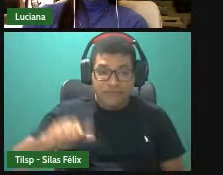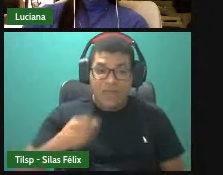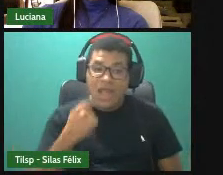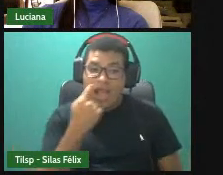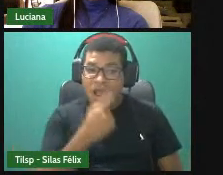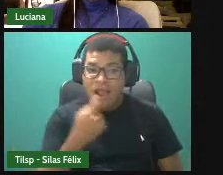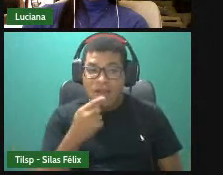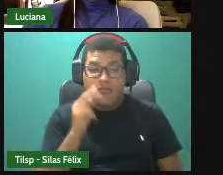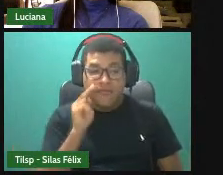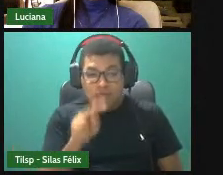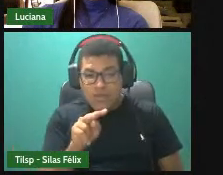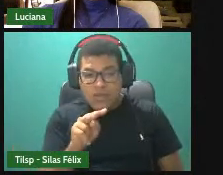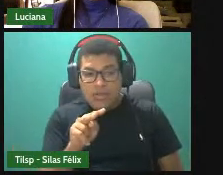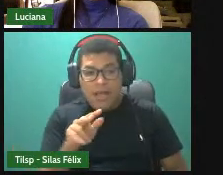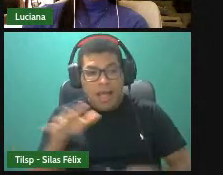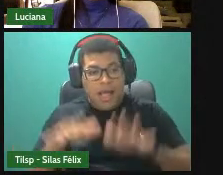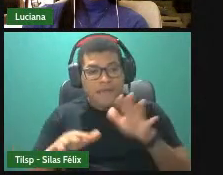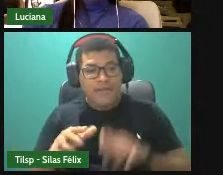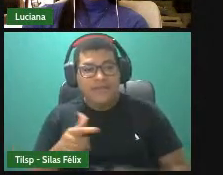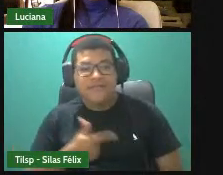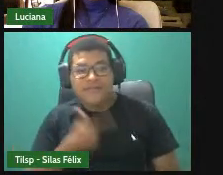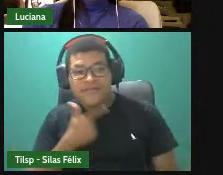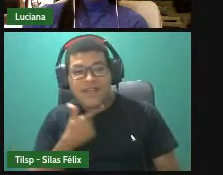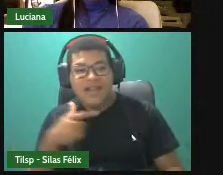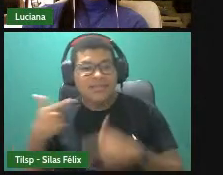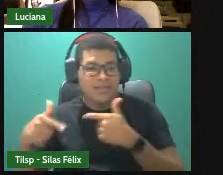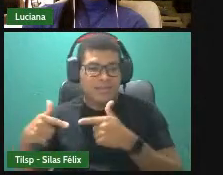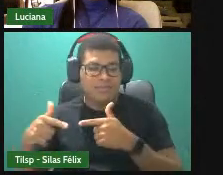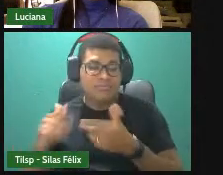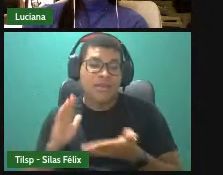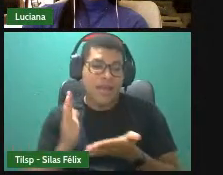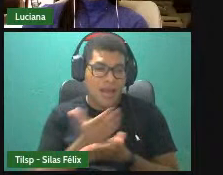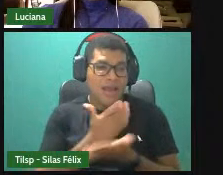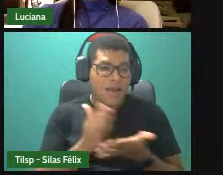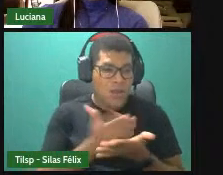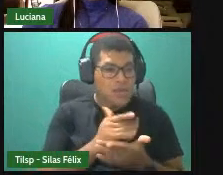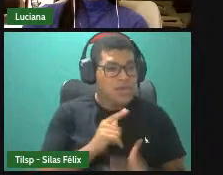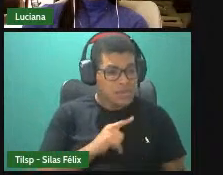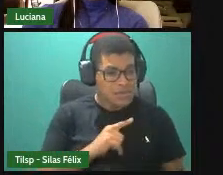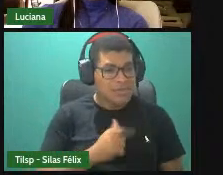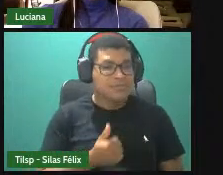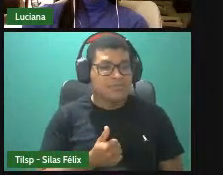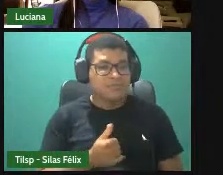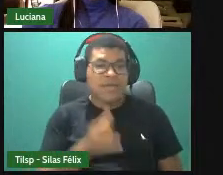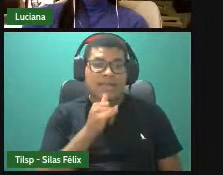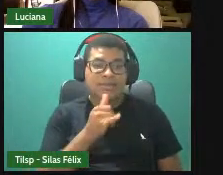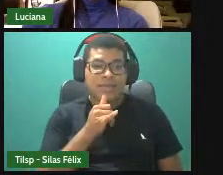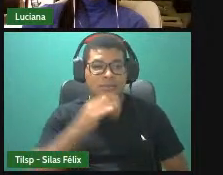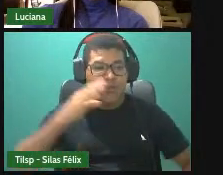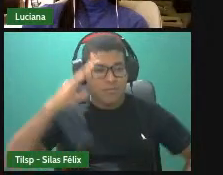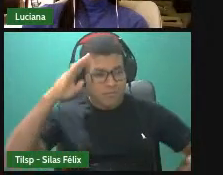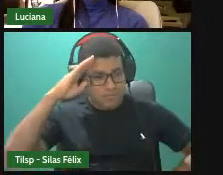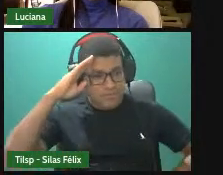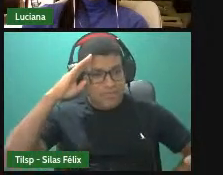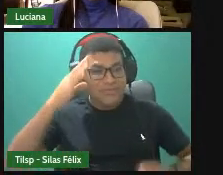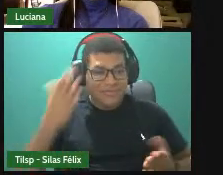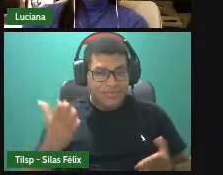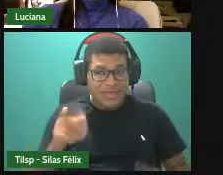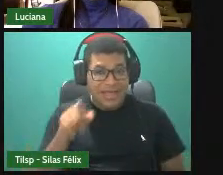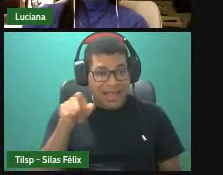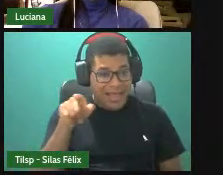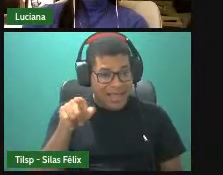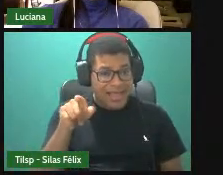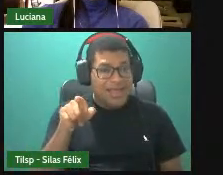emprego, ok? Então, existem algumas situações, e eu volto a exemplificar as carreiras militares, onde aquele